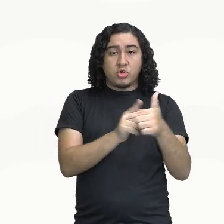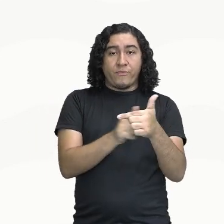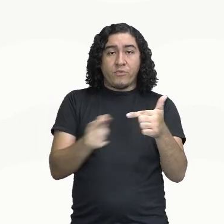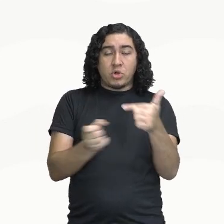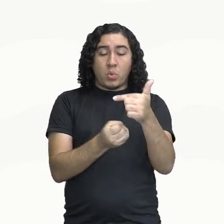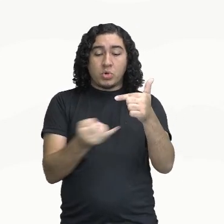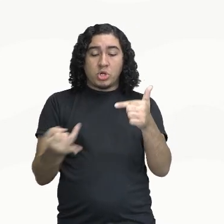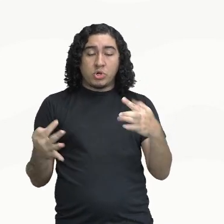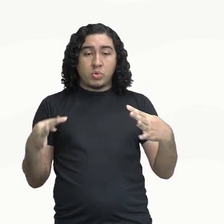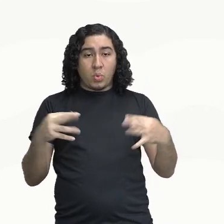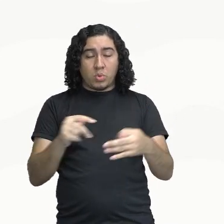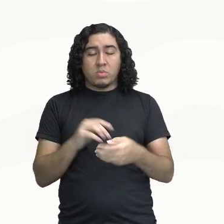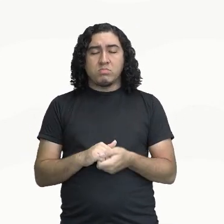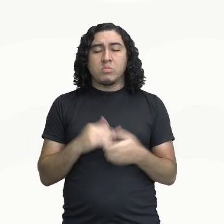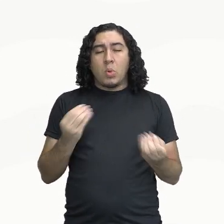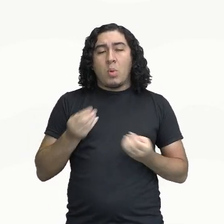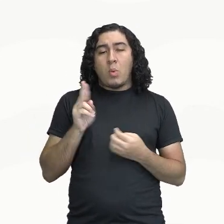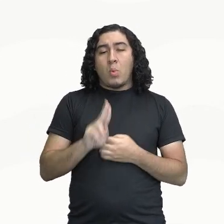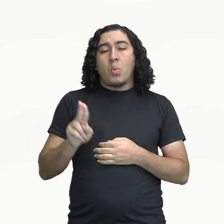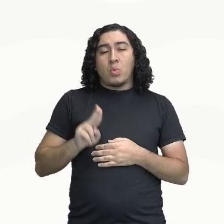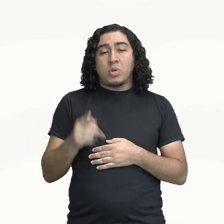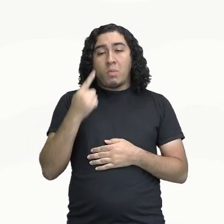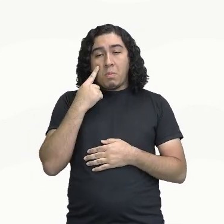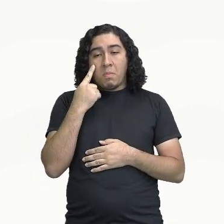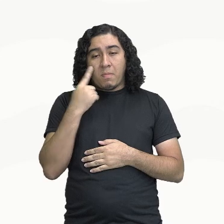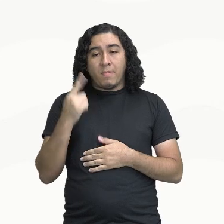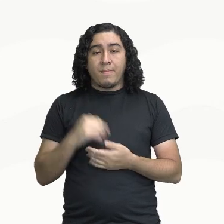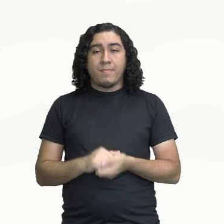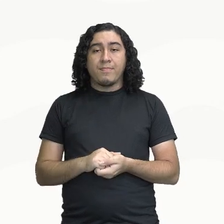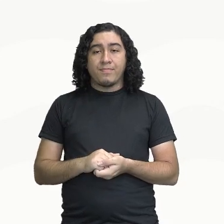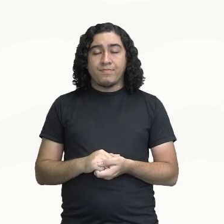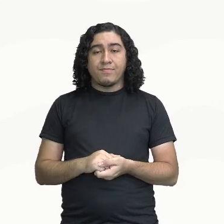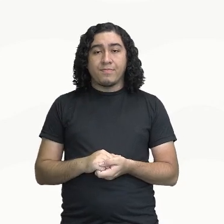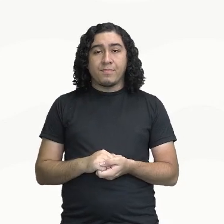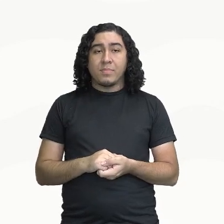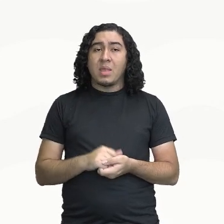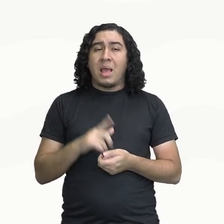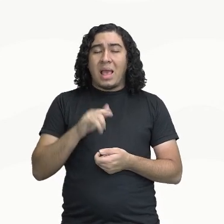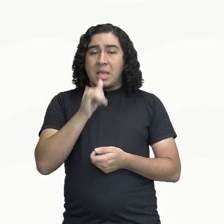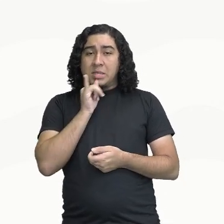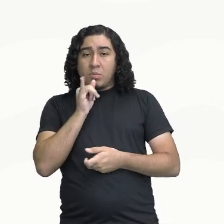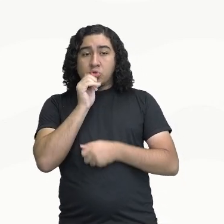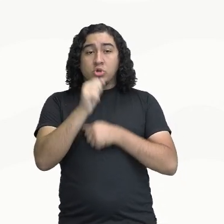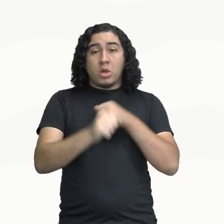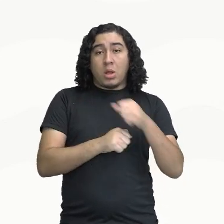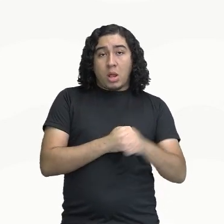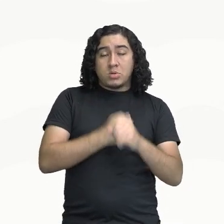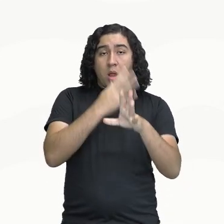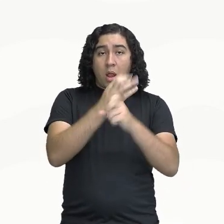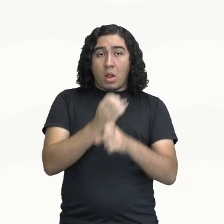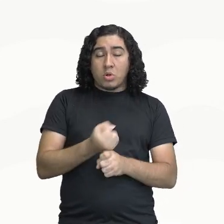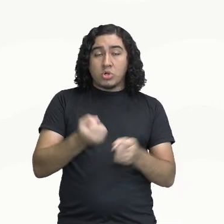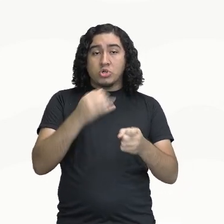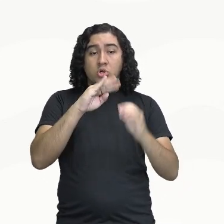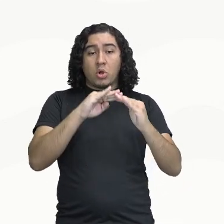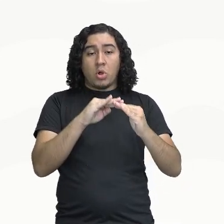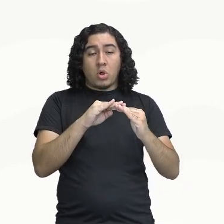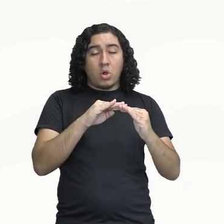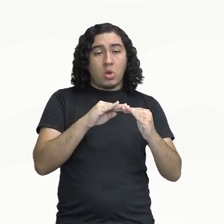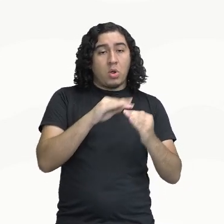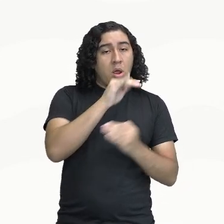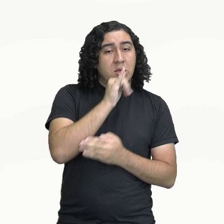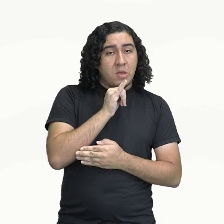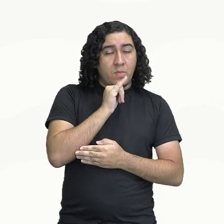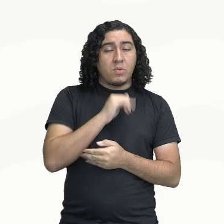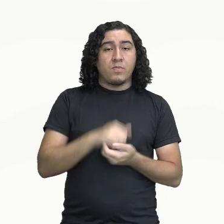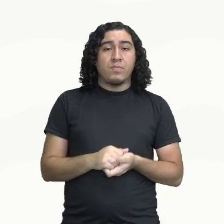que é muito utilizado aí, ó, na média, é a média anual, por exemplo, aí da escola, onde você